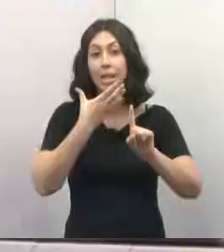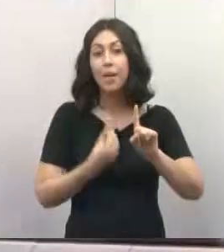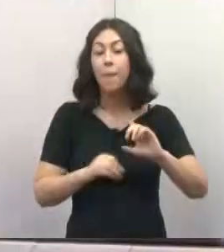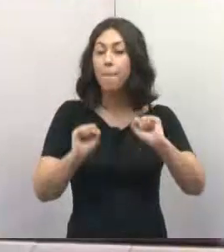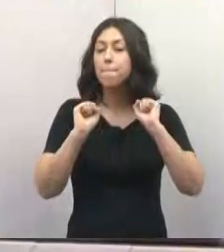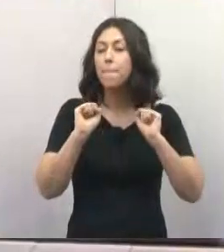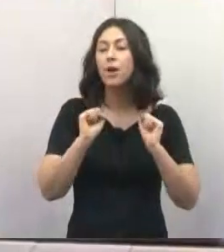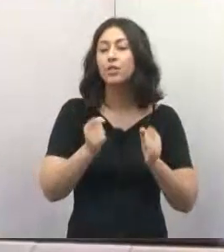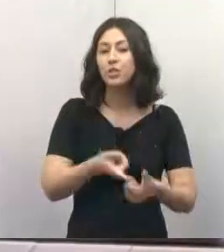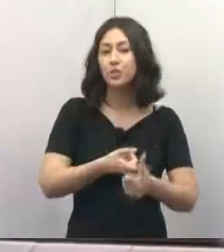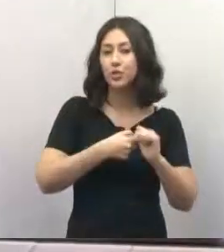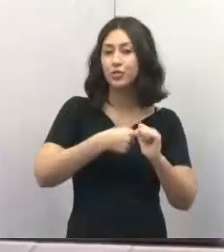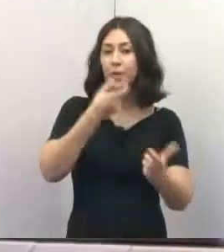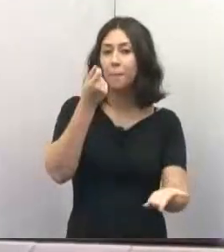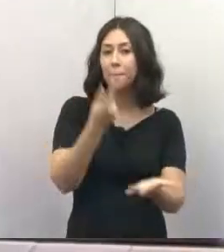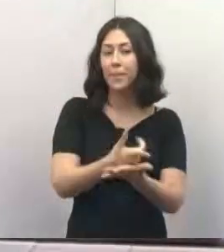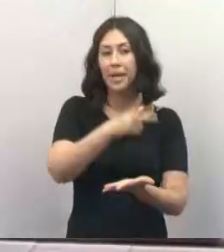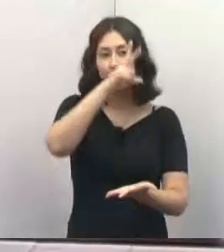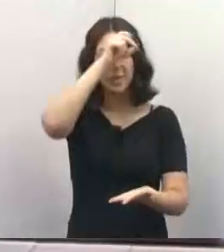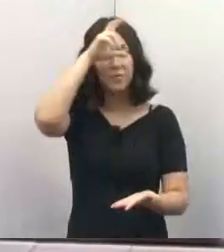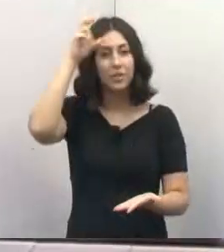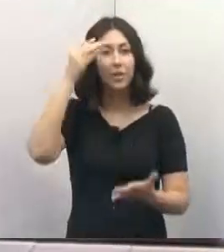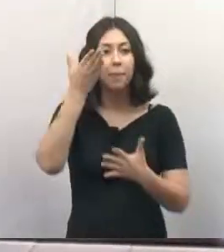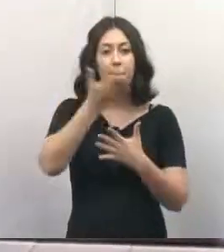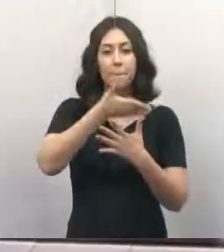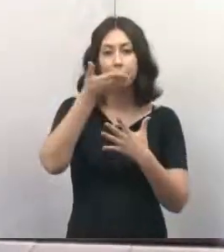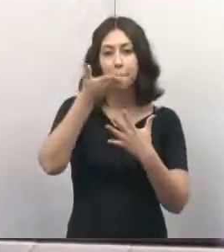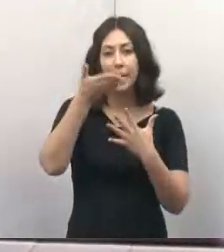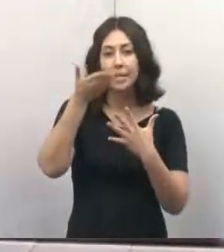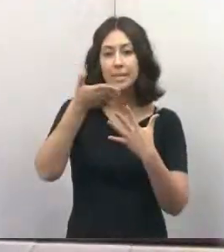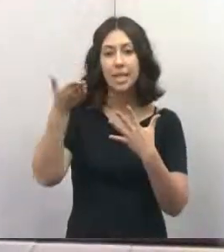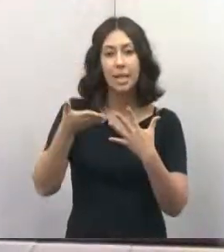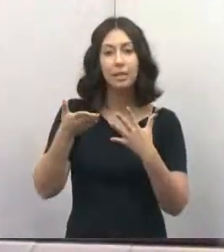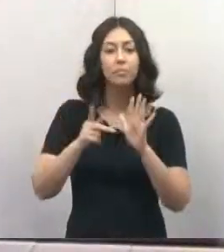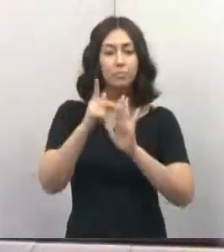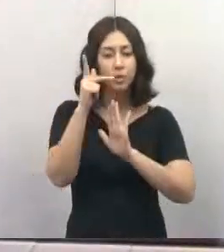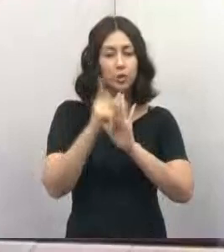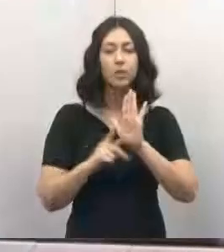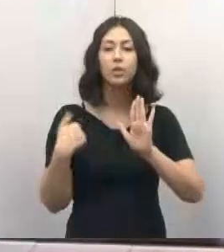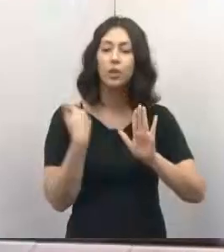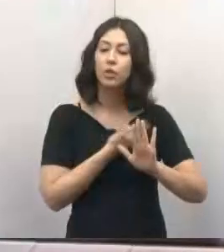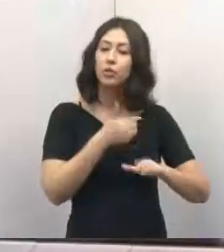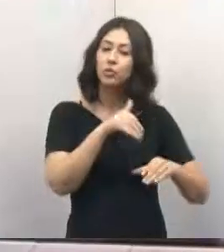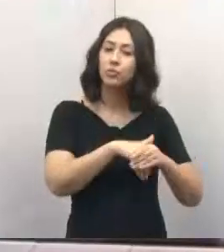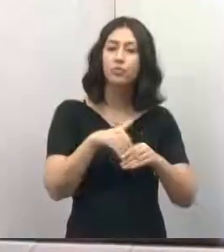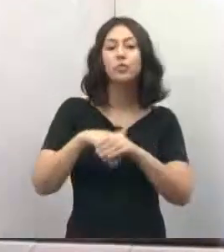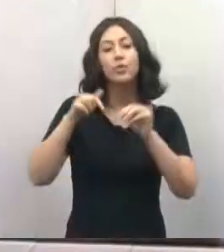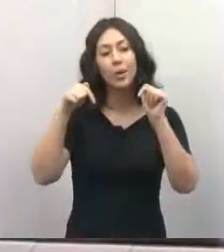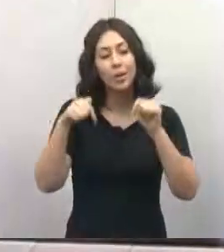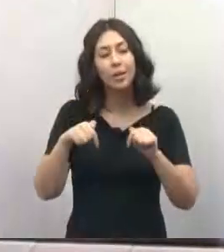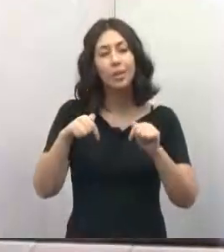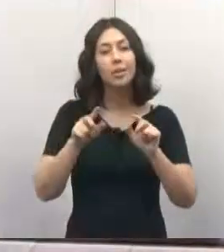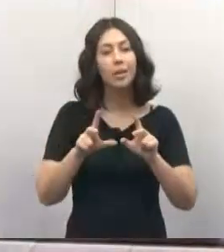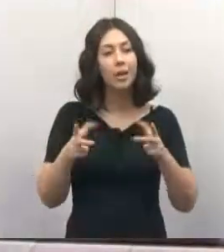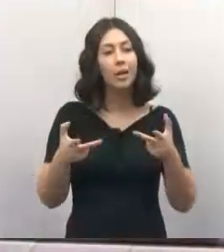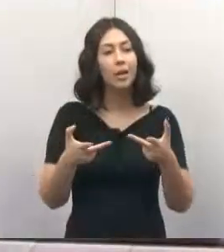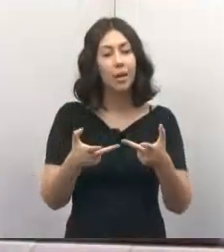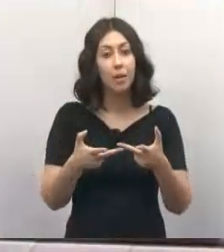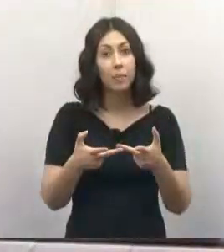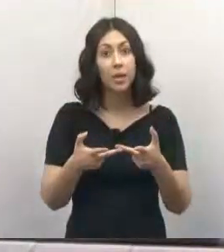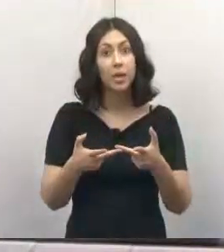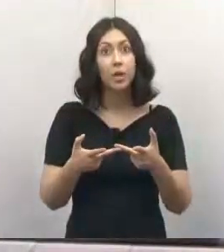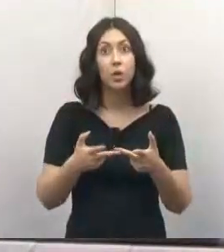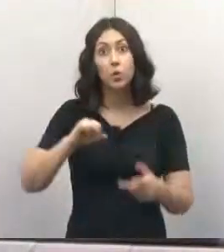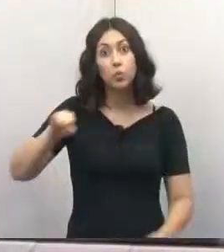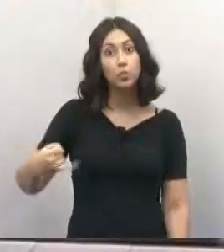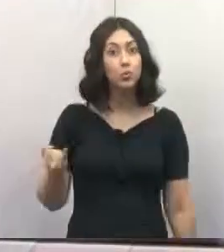quitar o seu débito junto à prefeitura de forma parcelada, projeto esse que nós votamos aqui na Câmara Municipal, com anistia quase